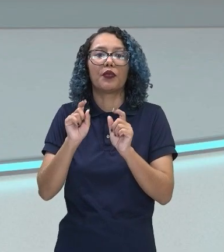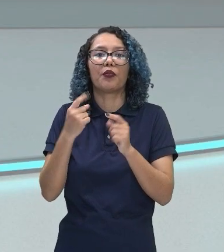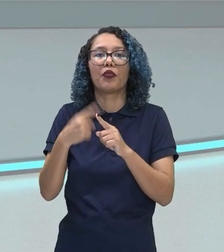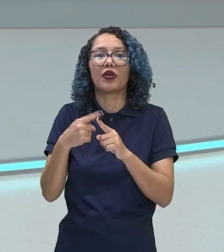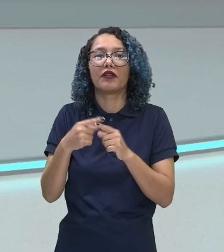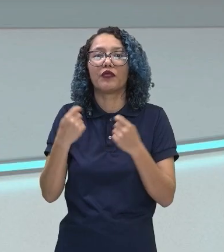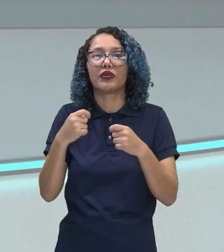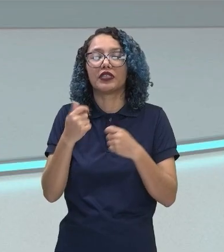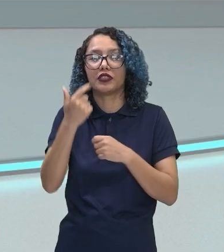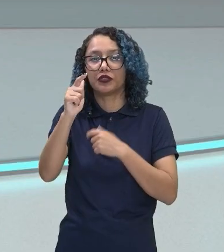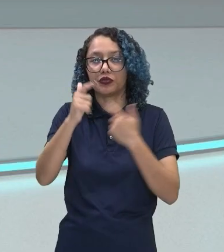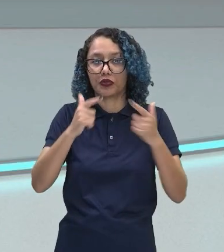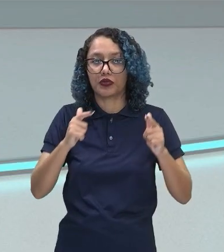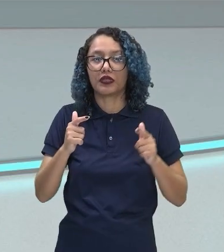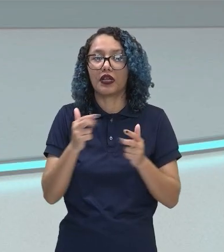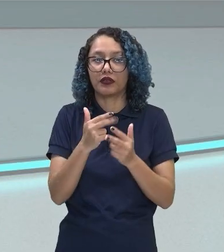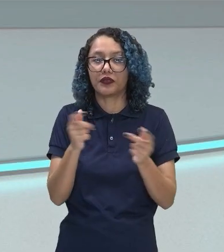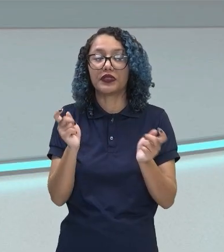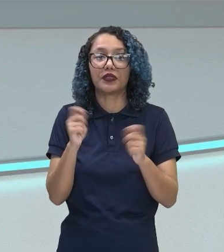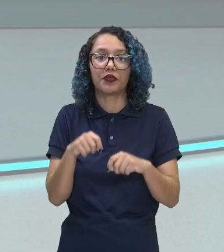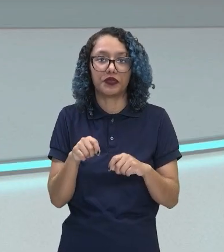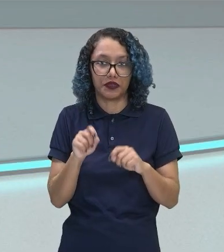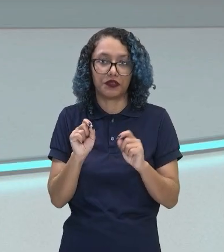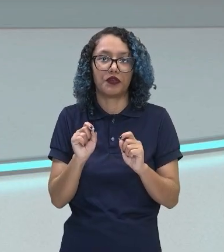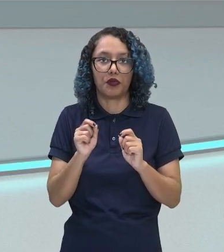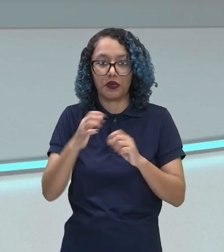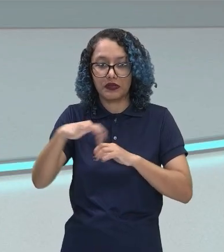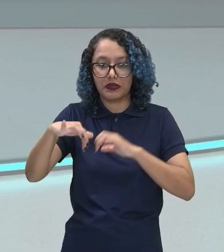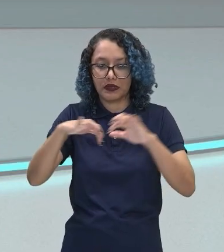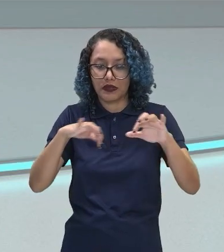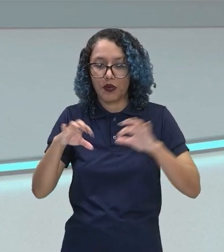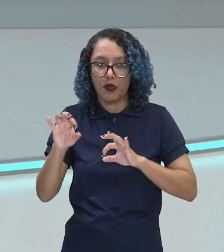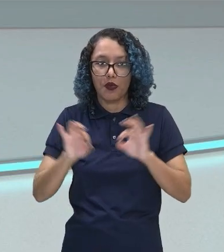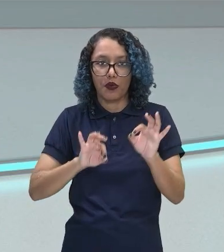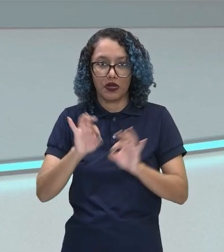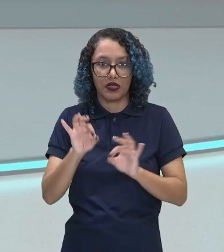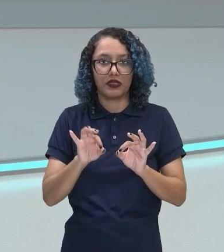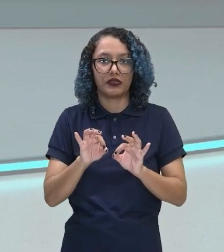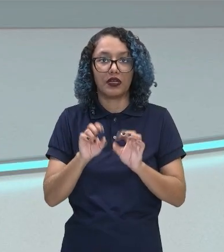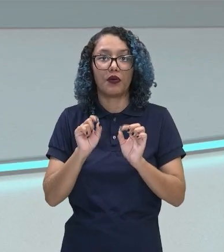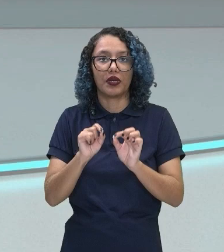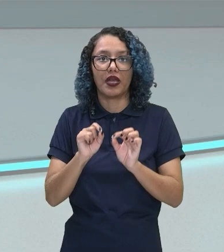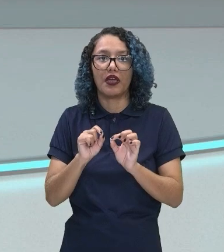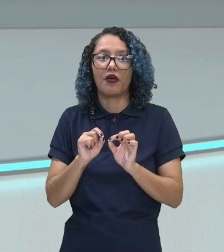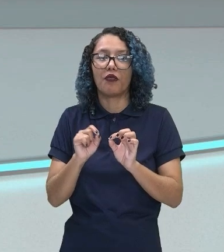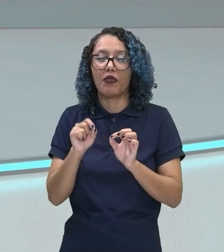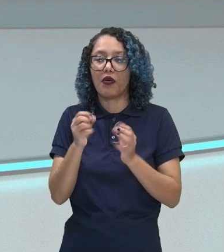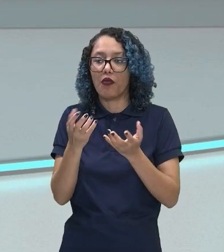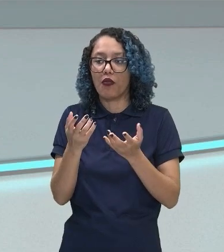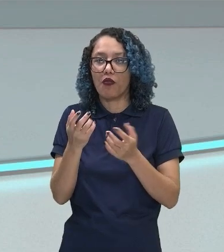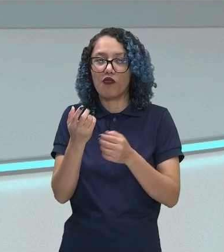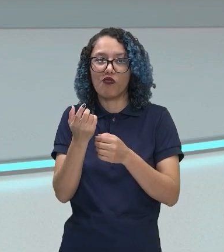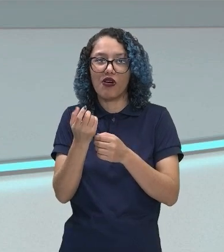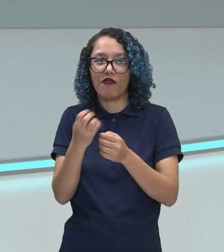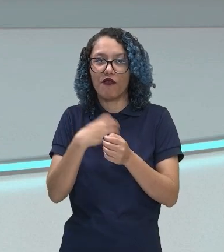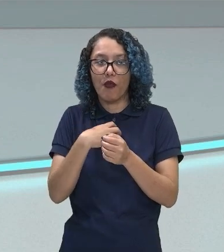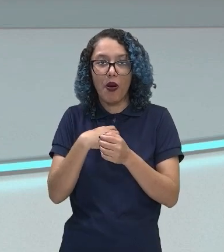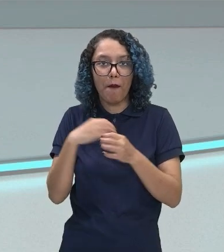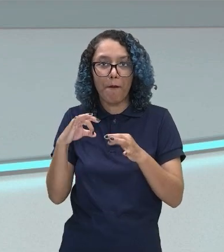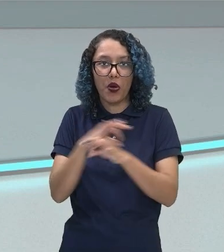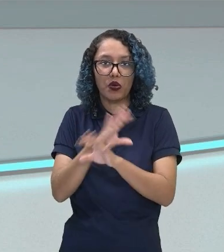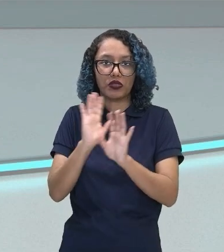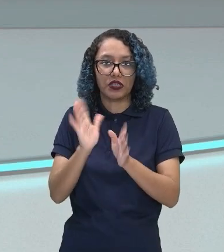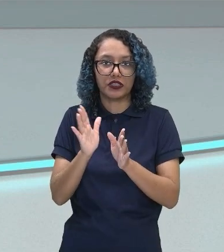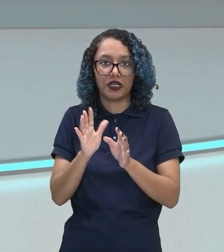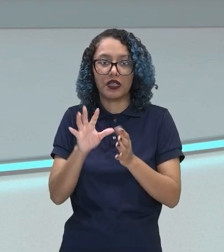uma outra ferramenta para fazer essa divisão. Ele é uma porção pronta. Aí, para medir, para tirar quantidades, eu vou